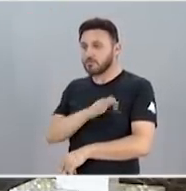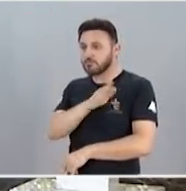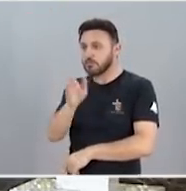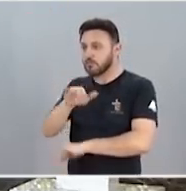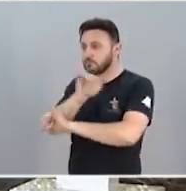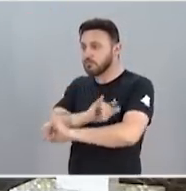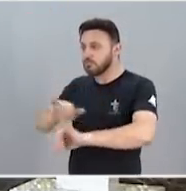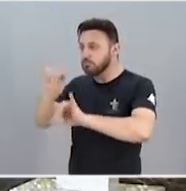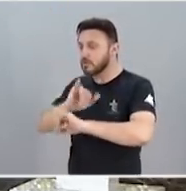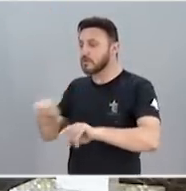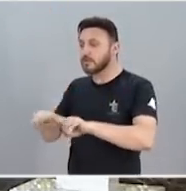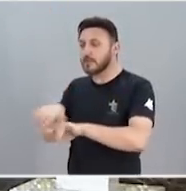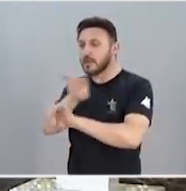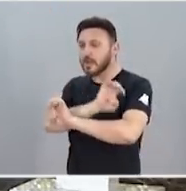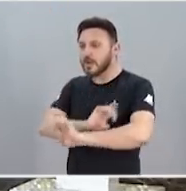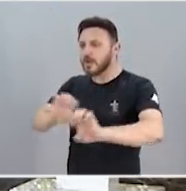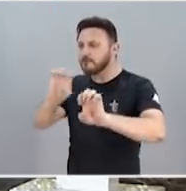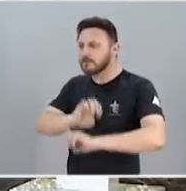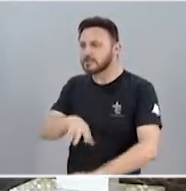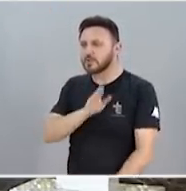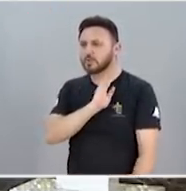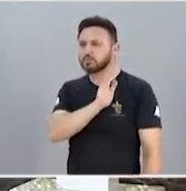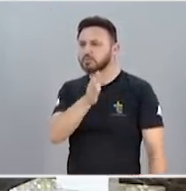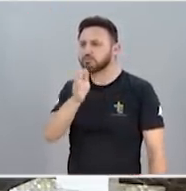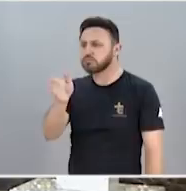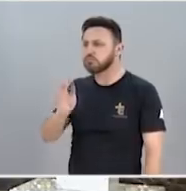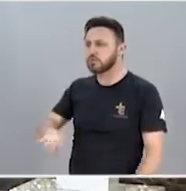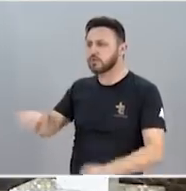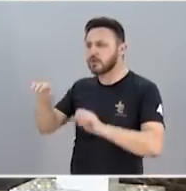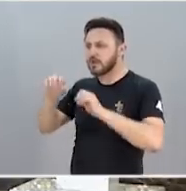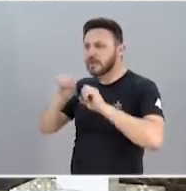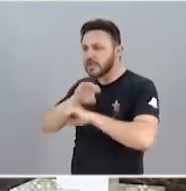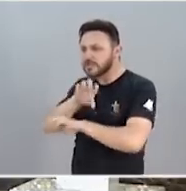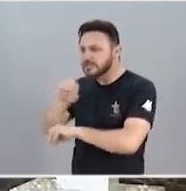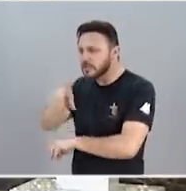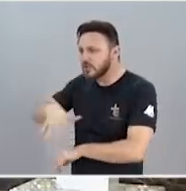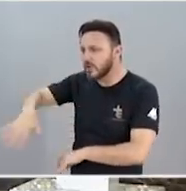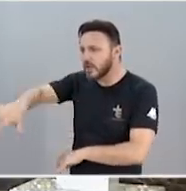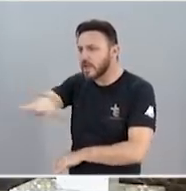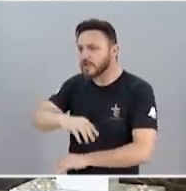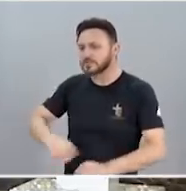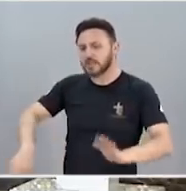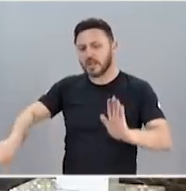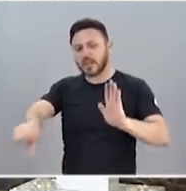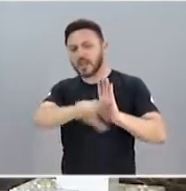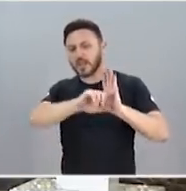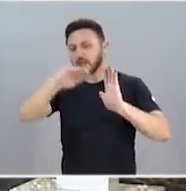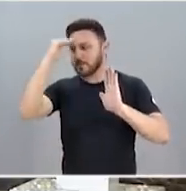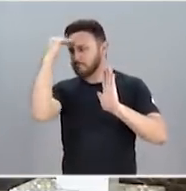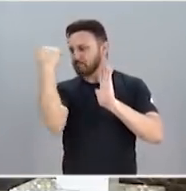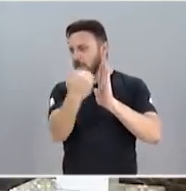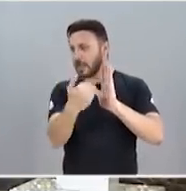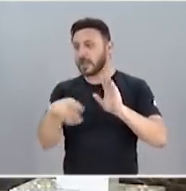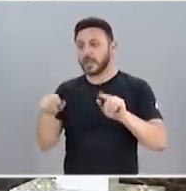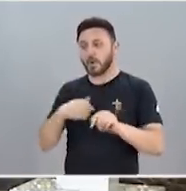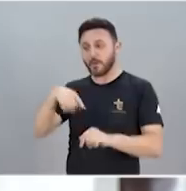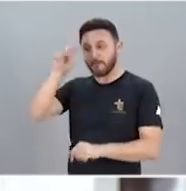e ensinando-os a observar tudo o que vos ordenei.